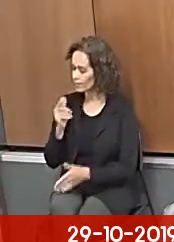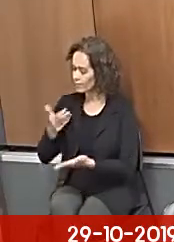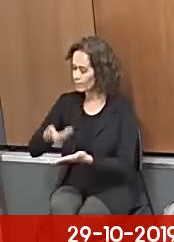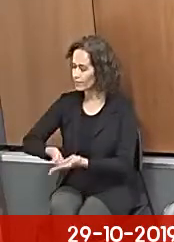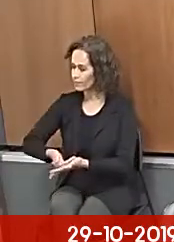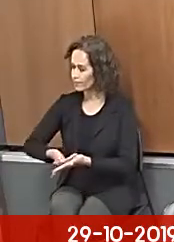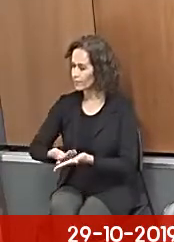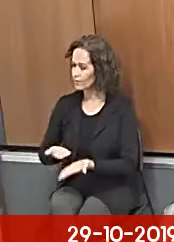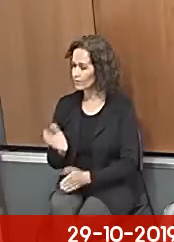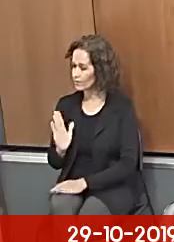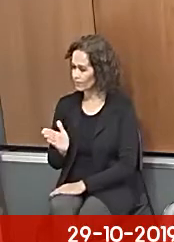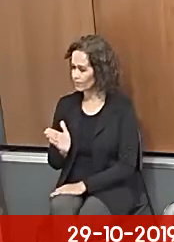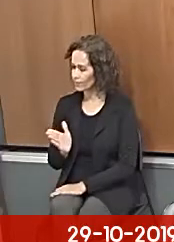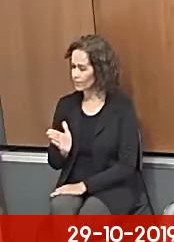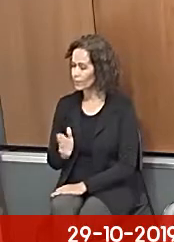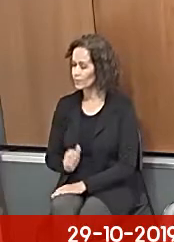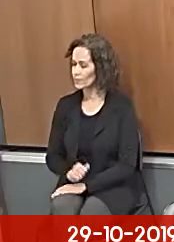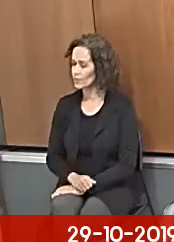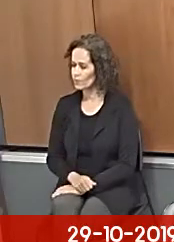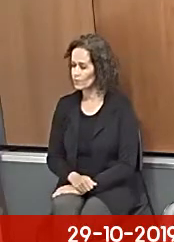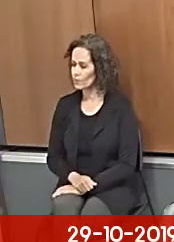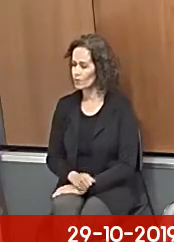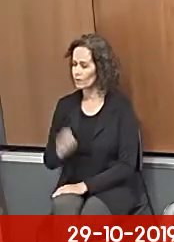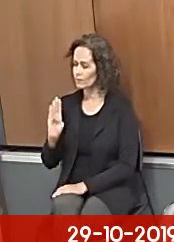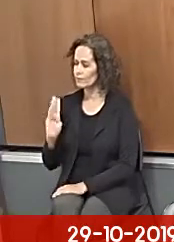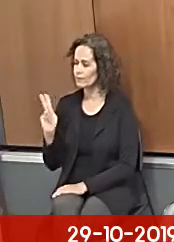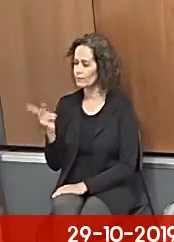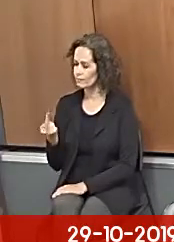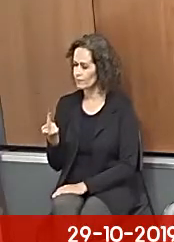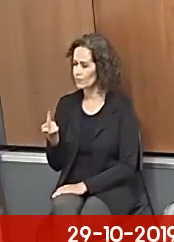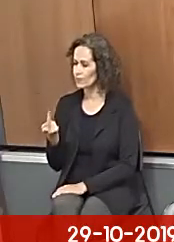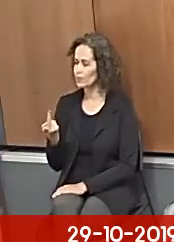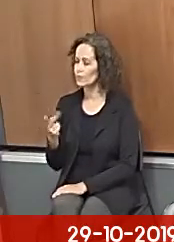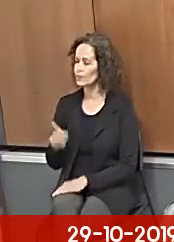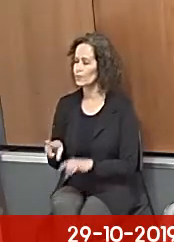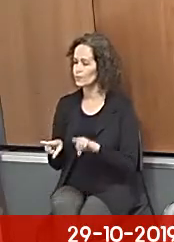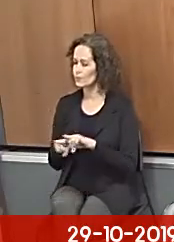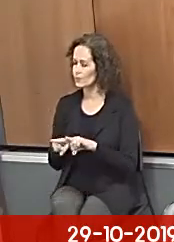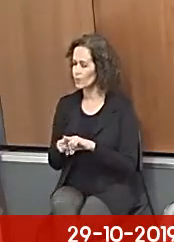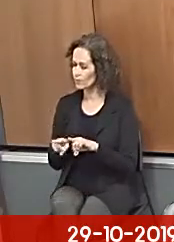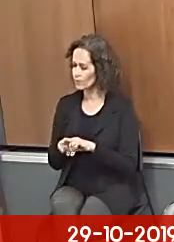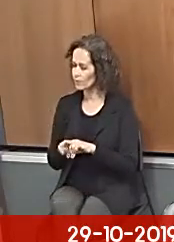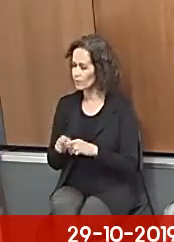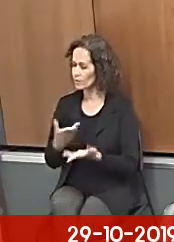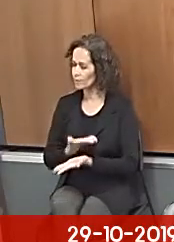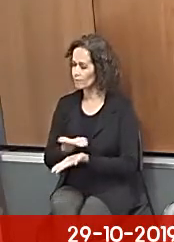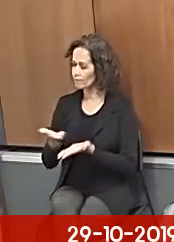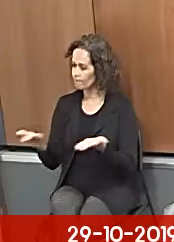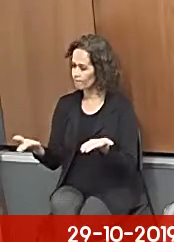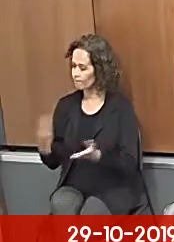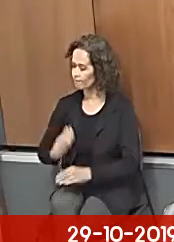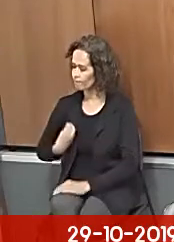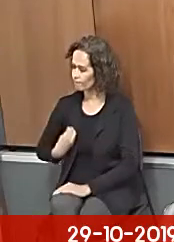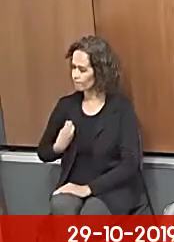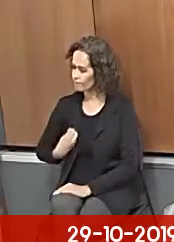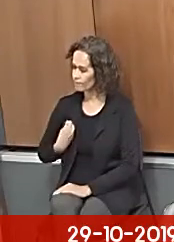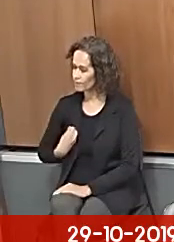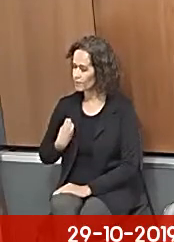na TV, né? Na TV Horizonte, cumprimentar a dona Vilma, enfim, todos que estão aqui presentes,